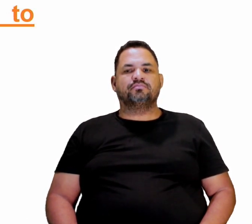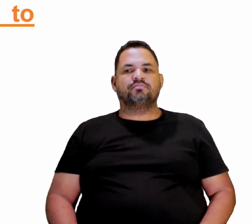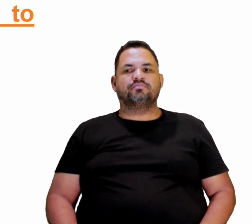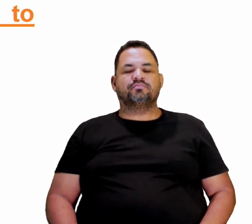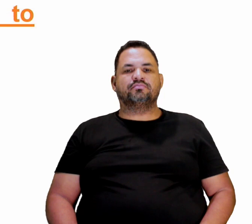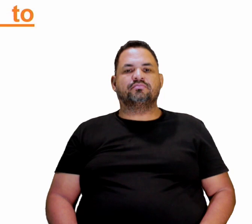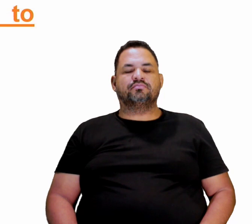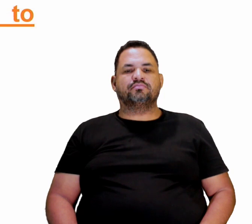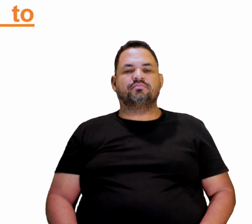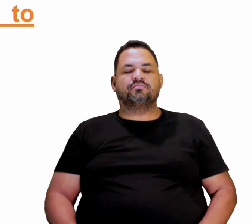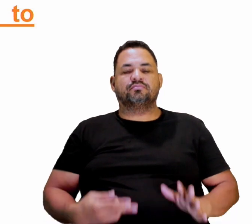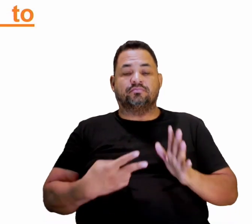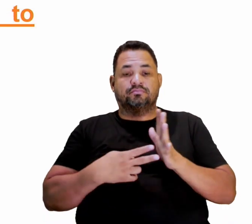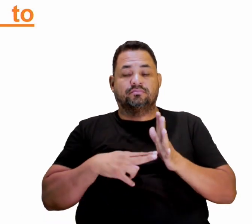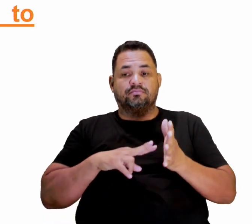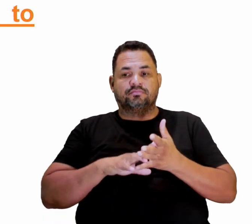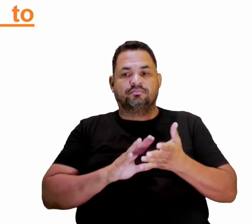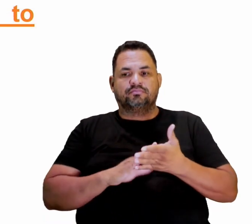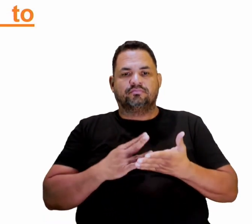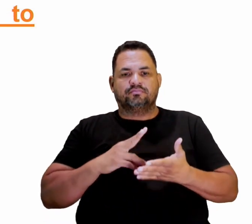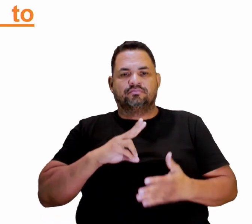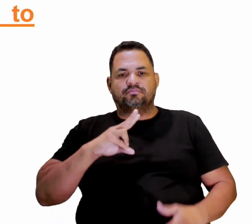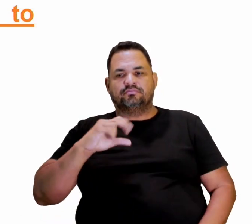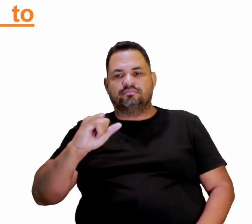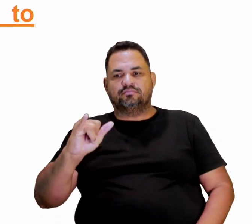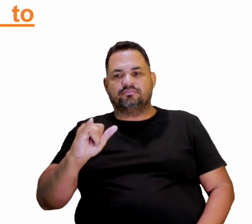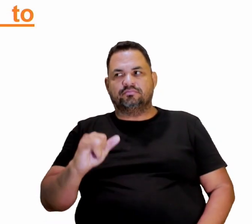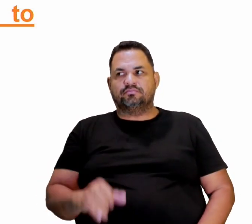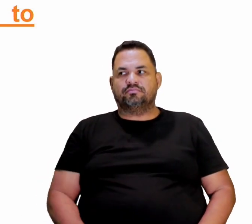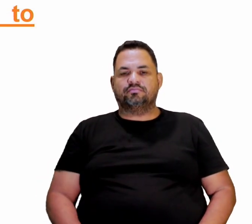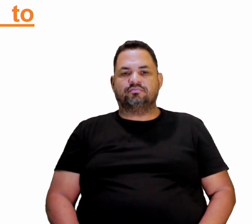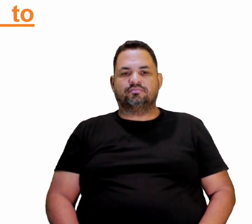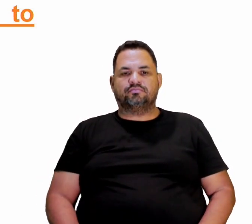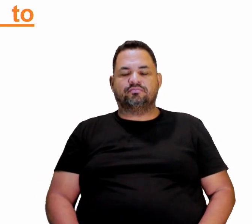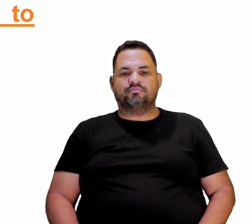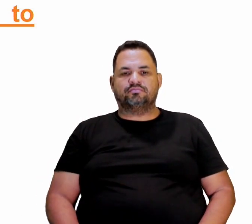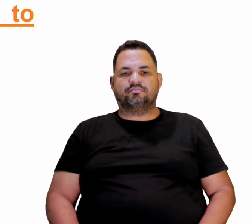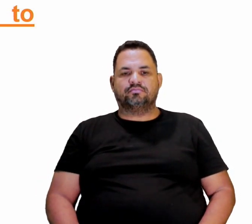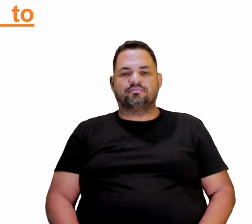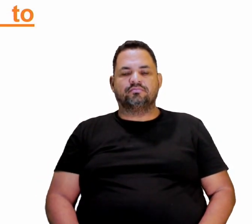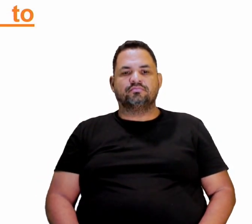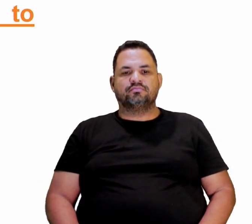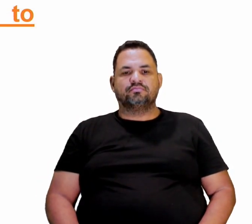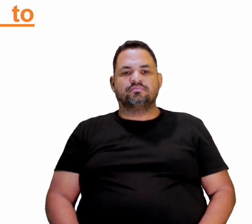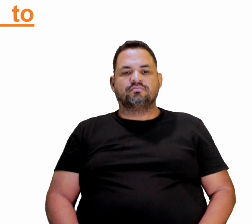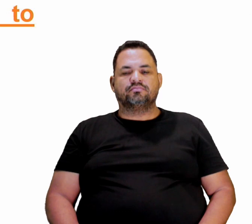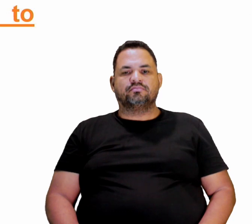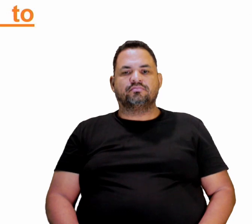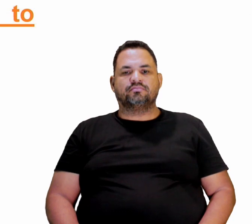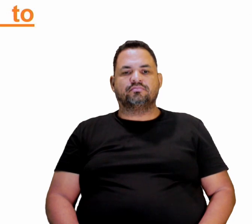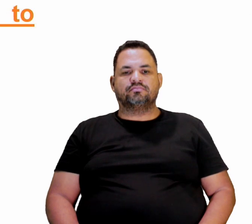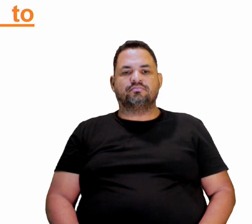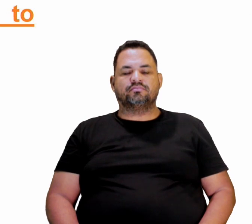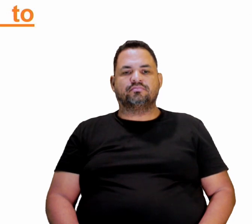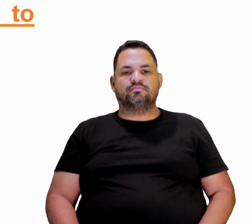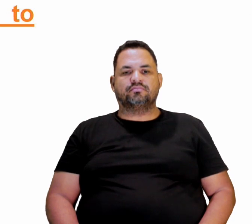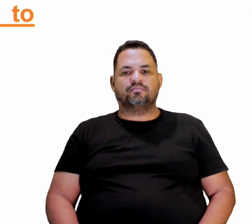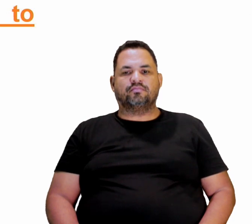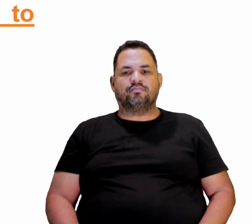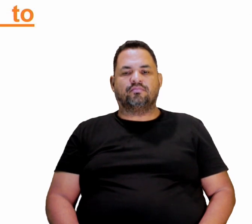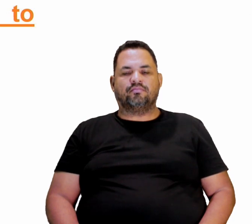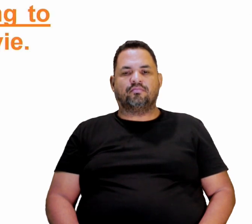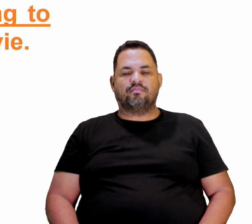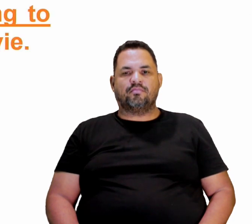Gontijo Nate significa o quê vai relinchar esse animalzinho aí eles vão te